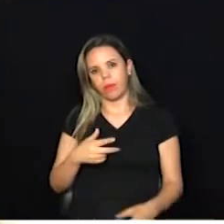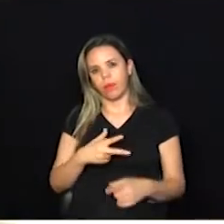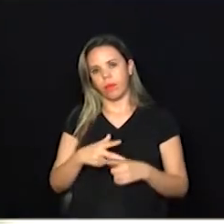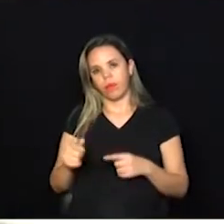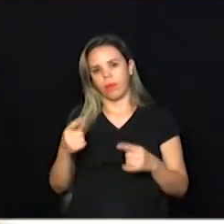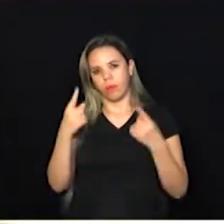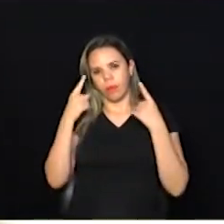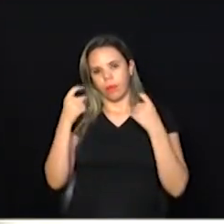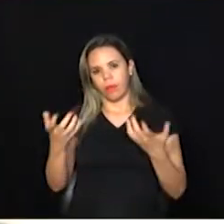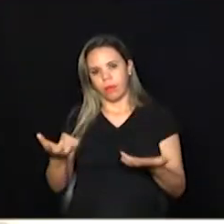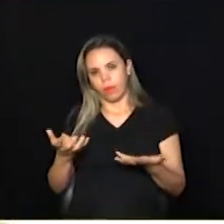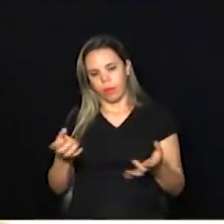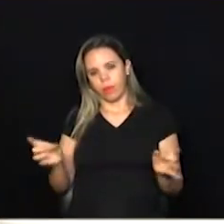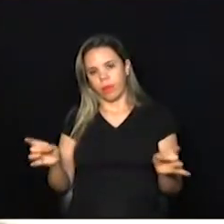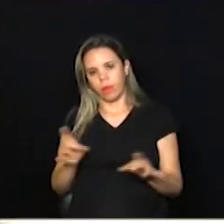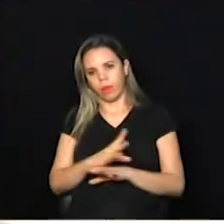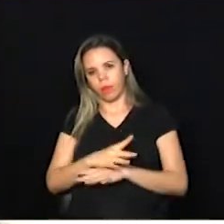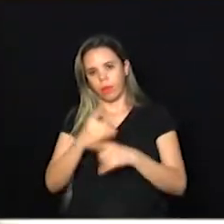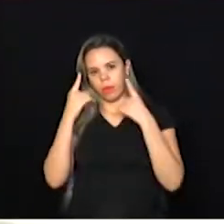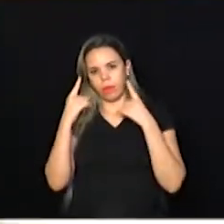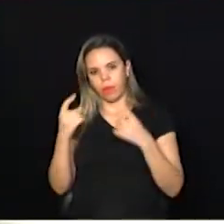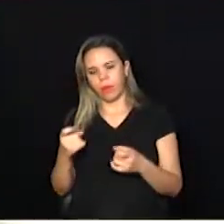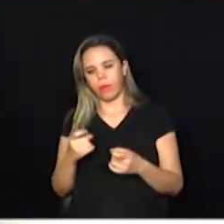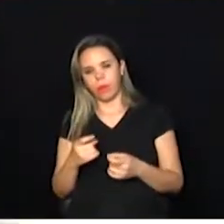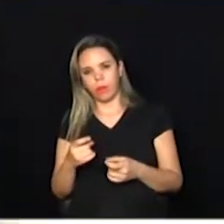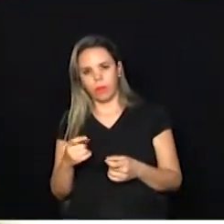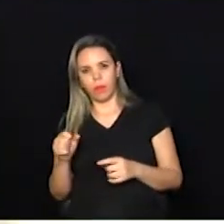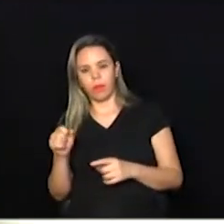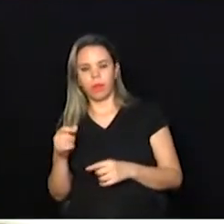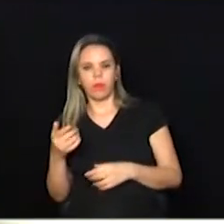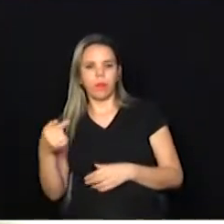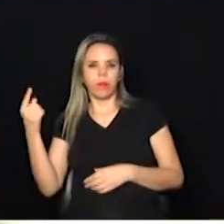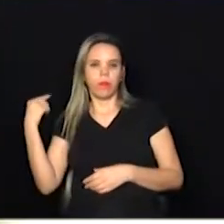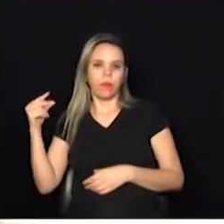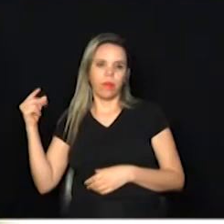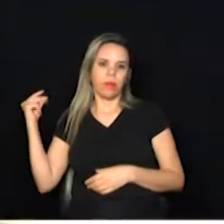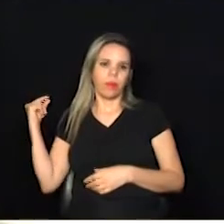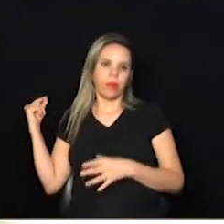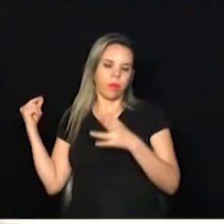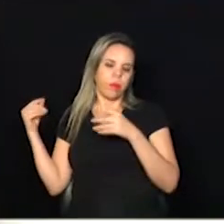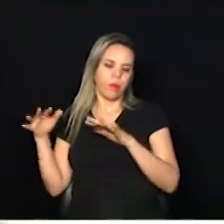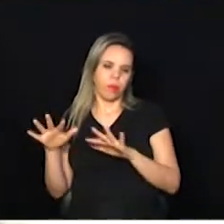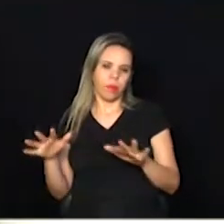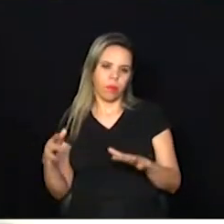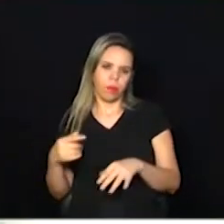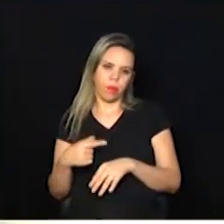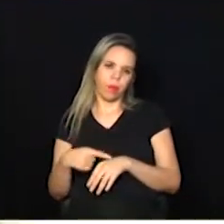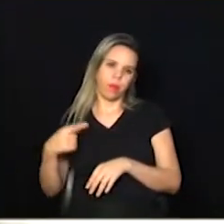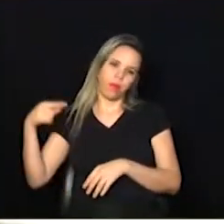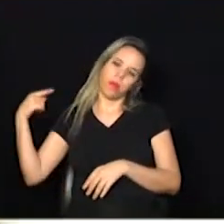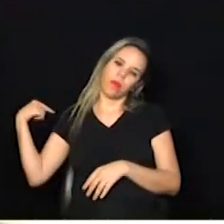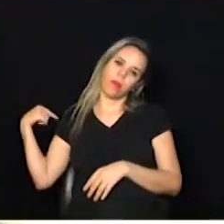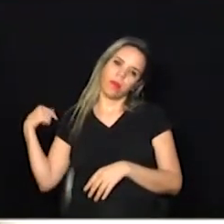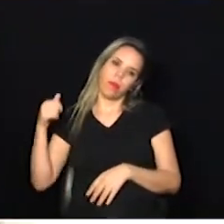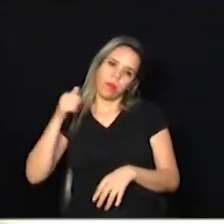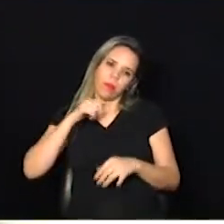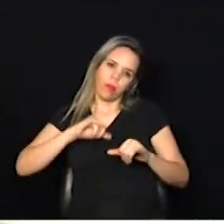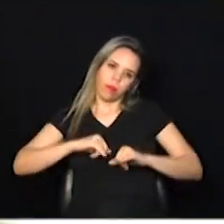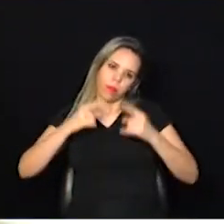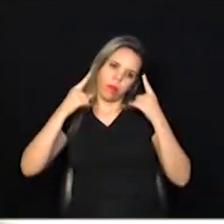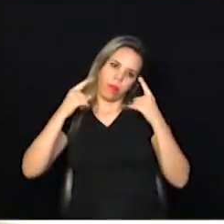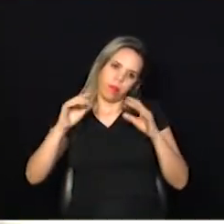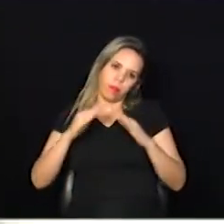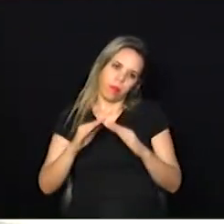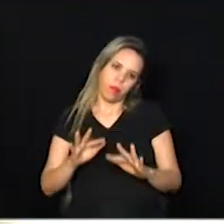nós queremos, né? Nós queremos que acabar com a violência, para que isso seja um passado longínquo de uma época em que as mulheres sofriam violência